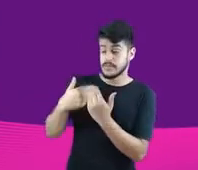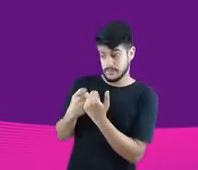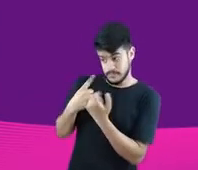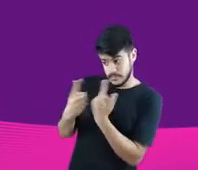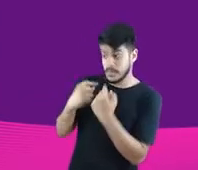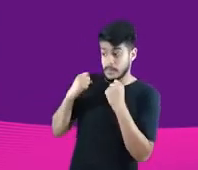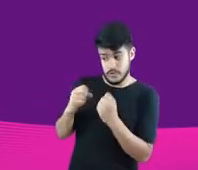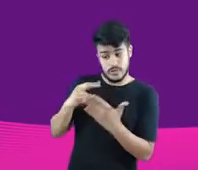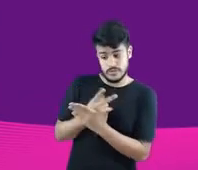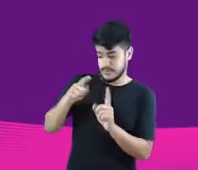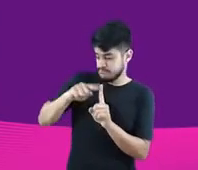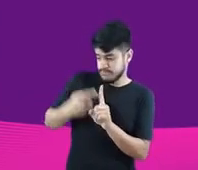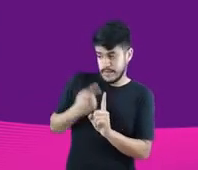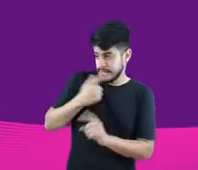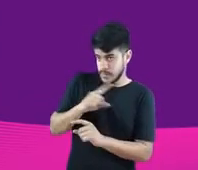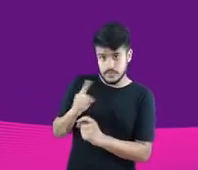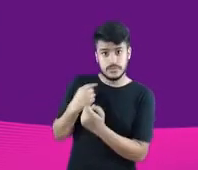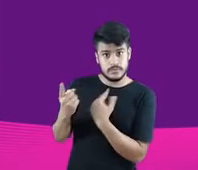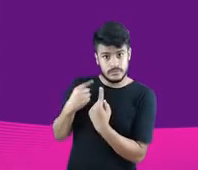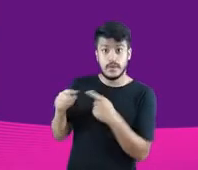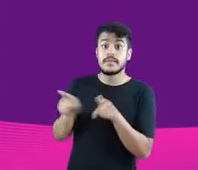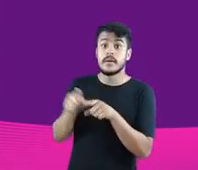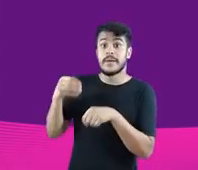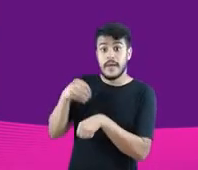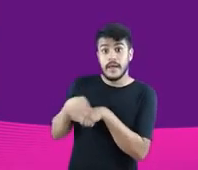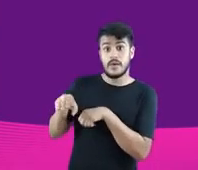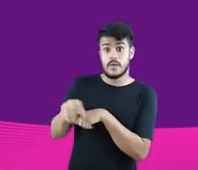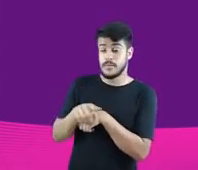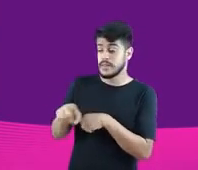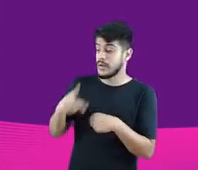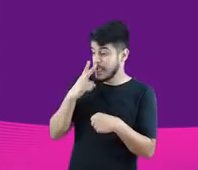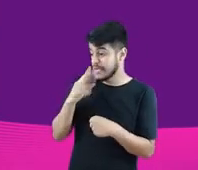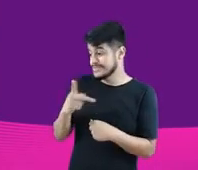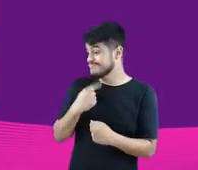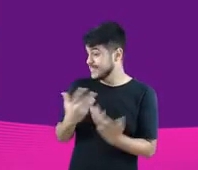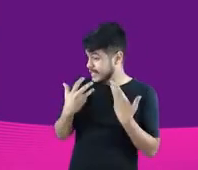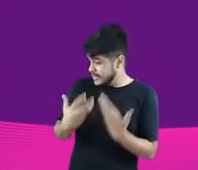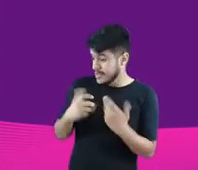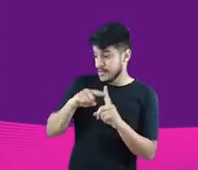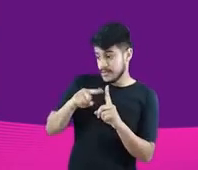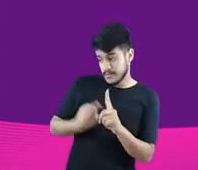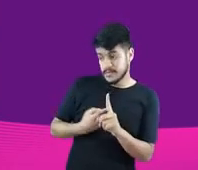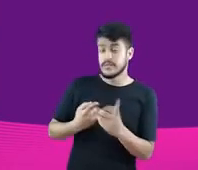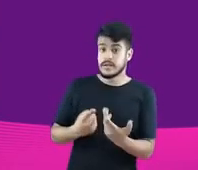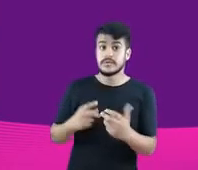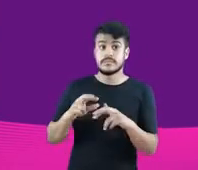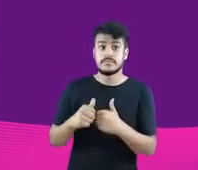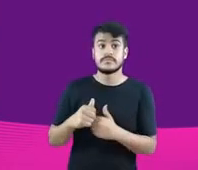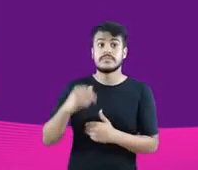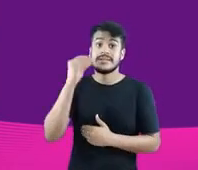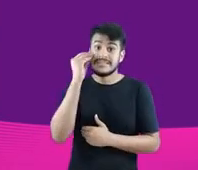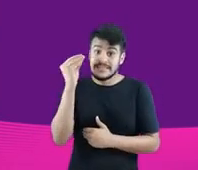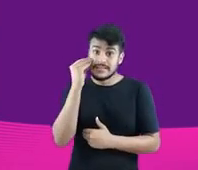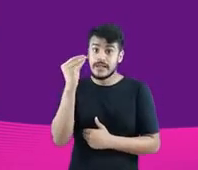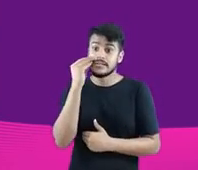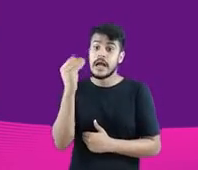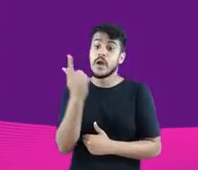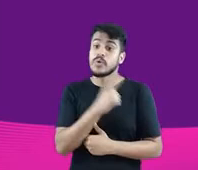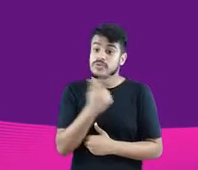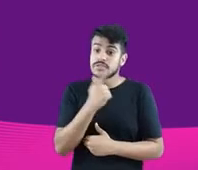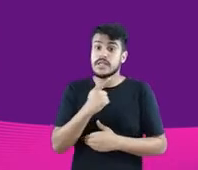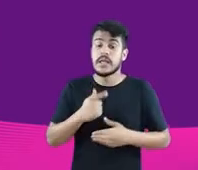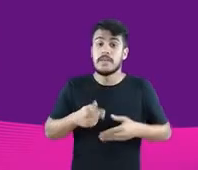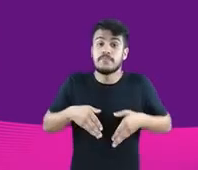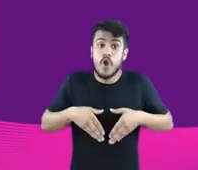infertilidade e recomendado, caso seja o desejo dela, a preservação dos óvulos e o encaminhamento com um